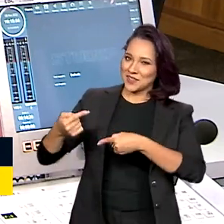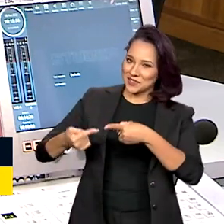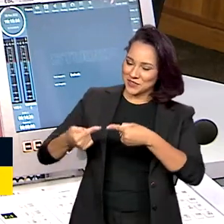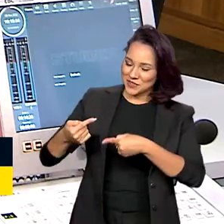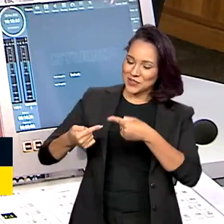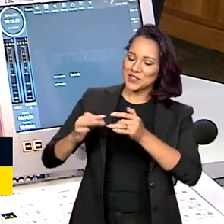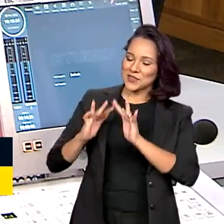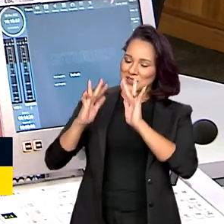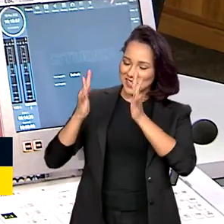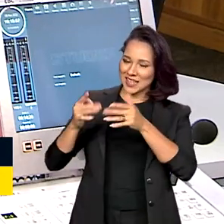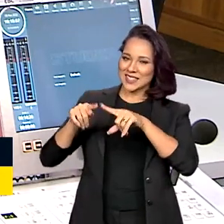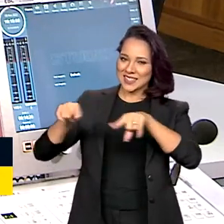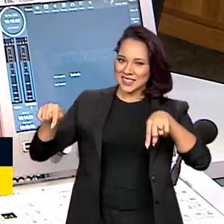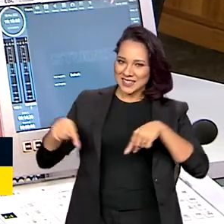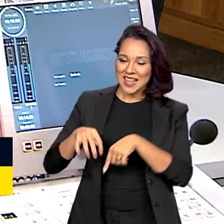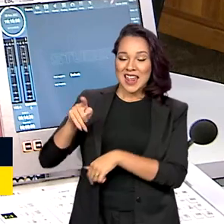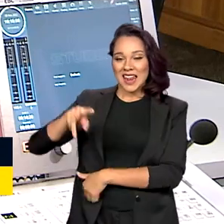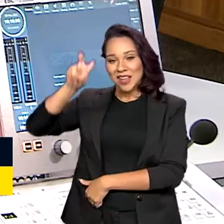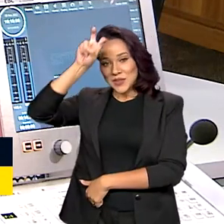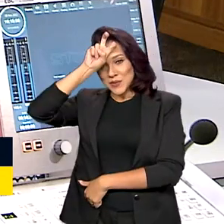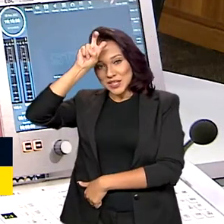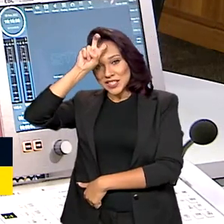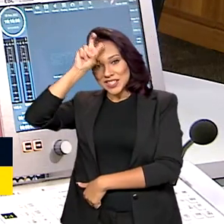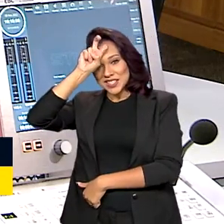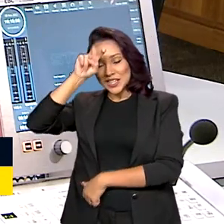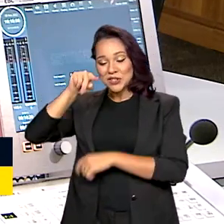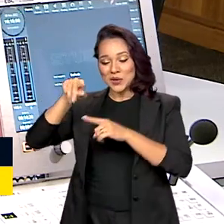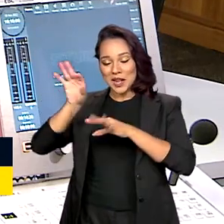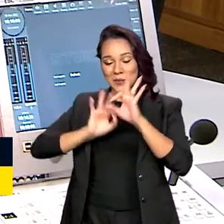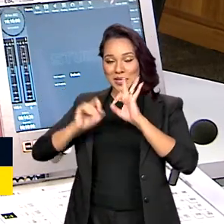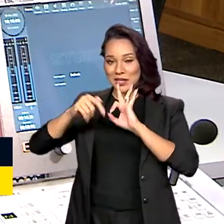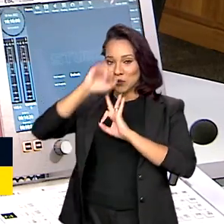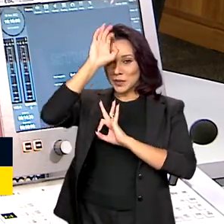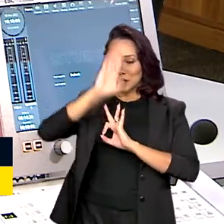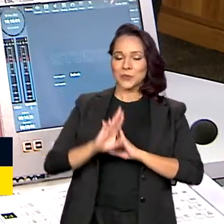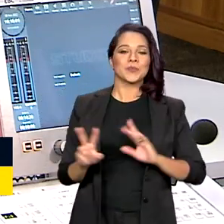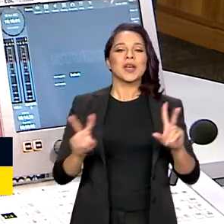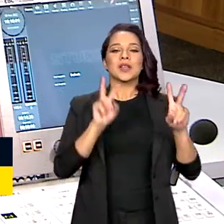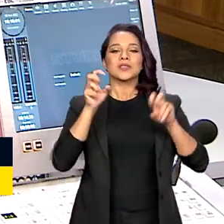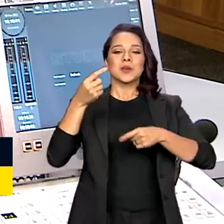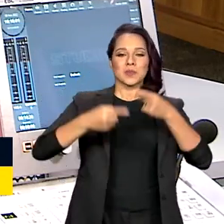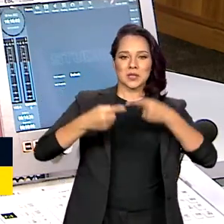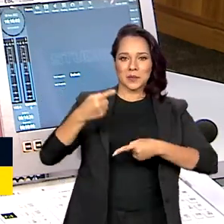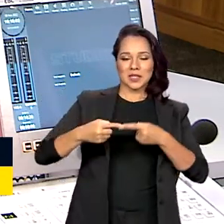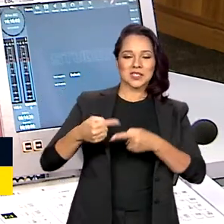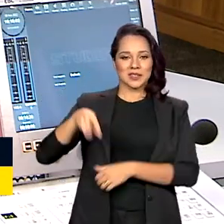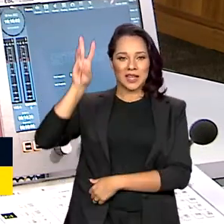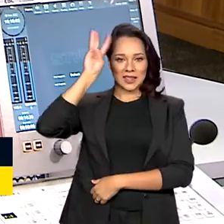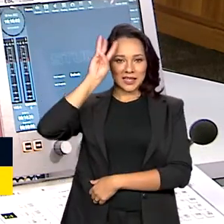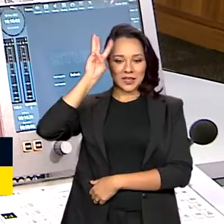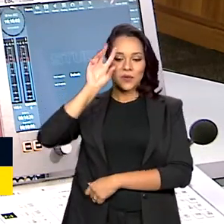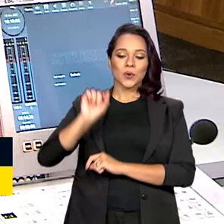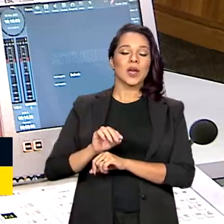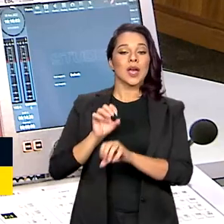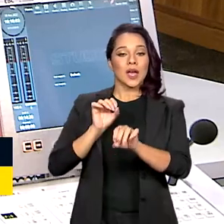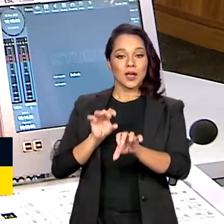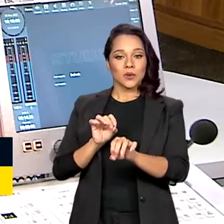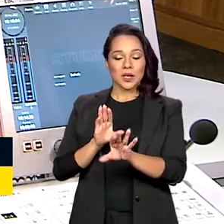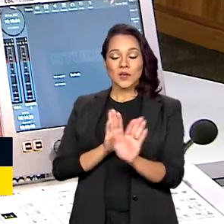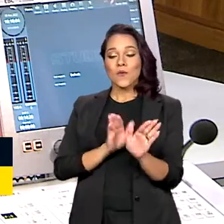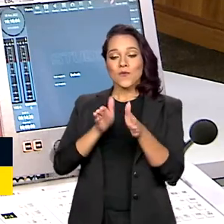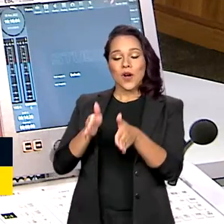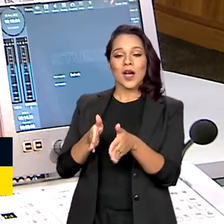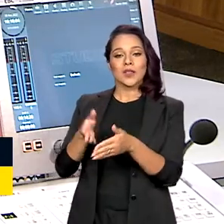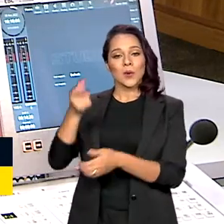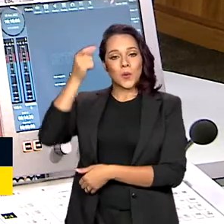mesmo tempo em um estande lá no Egito e em um espaço montado aqui no Brasil. Entre os temas debatidos nesta terça-feira estão a educação voltada